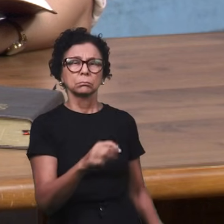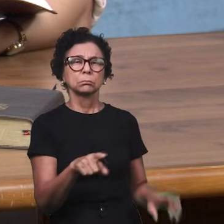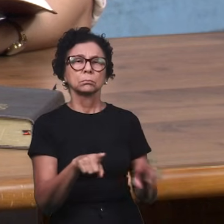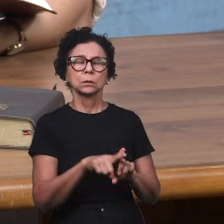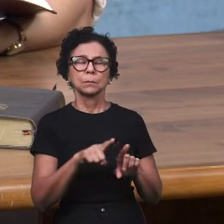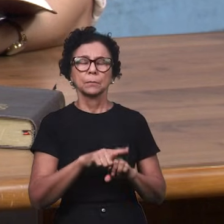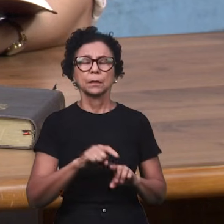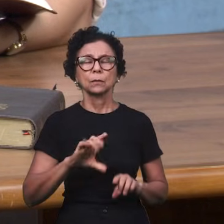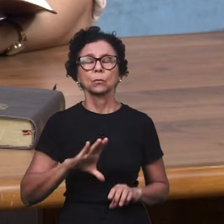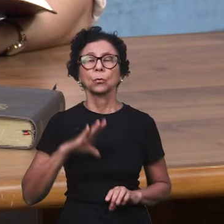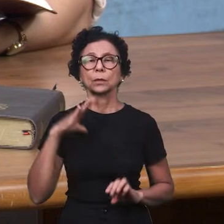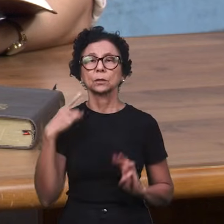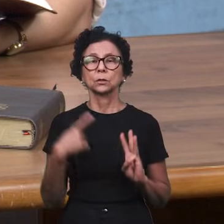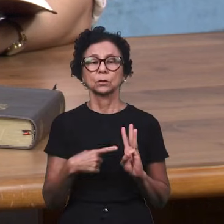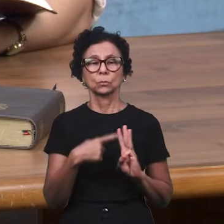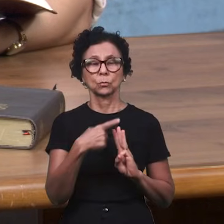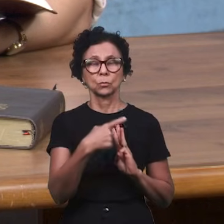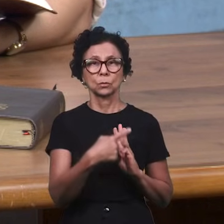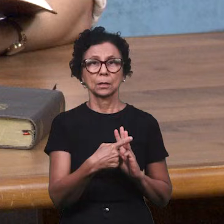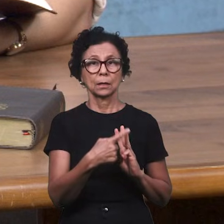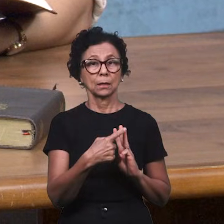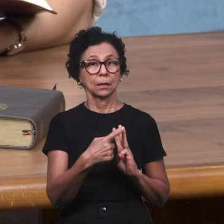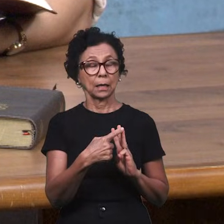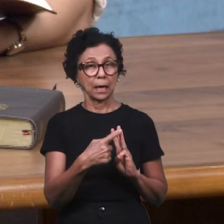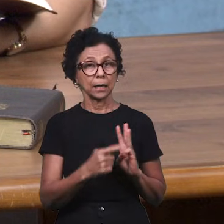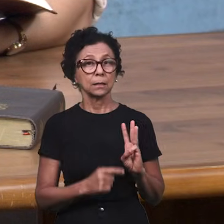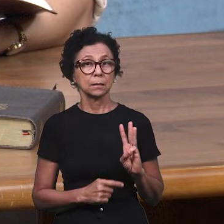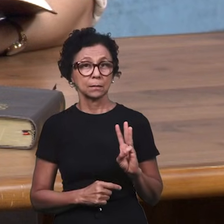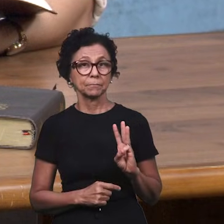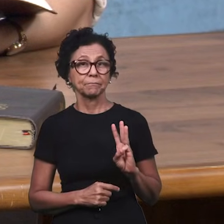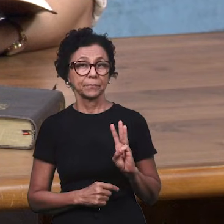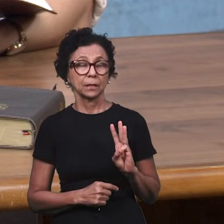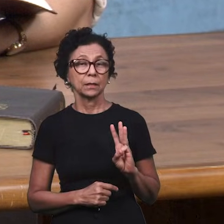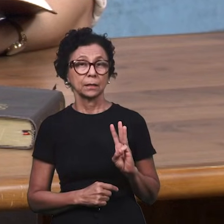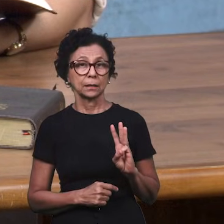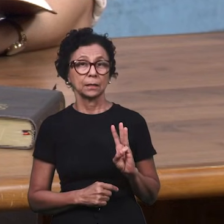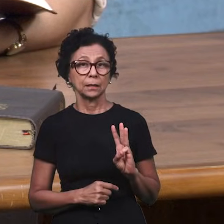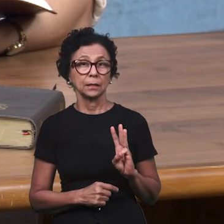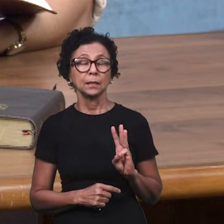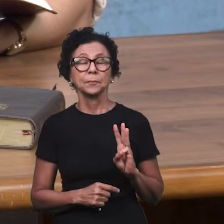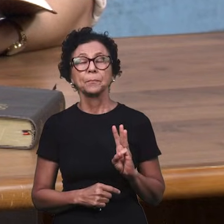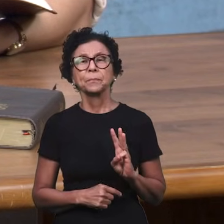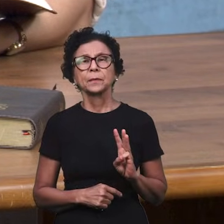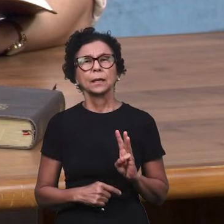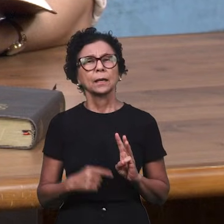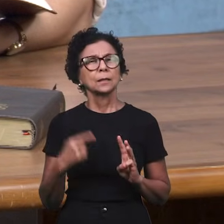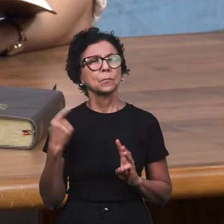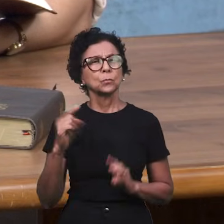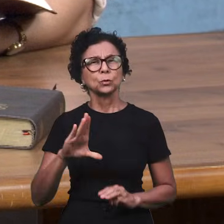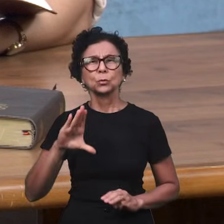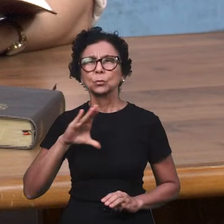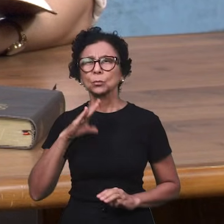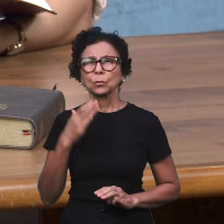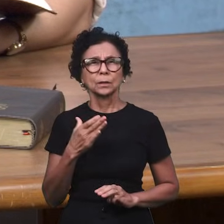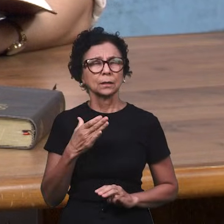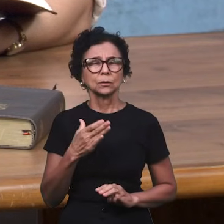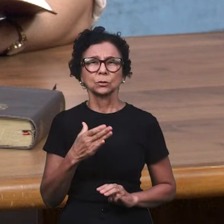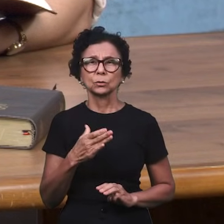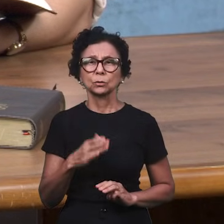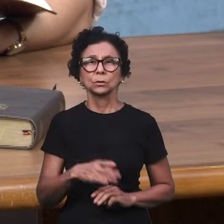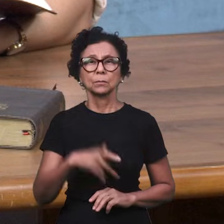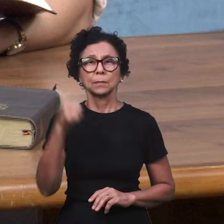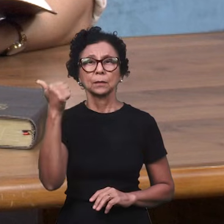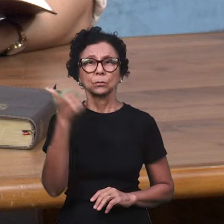3, foi mais ilustre do que os outros 2, pelo que foi chefe deles, porém